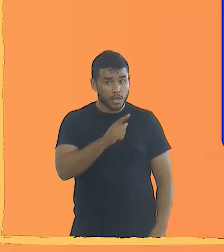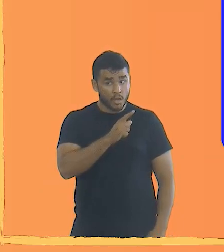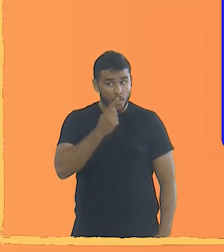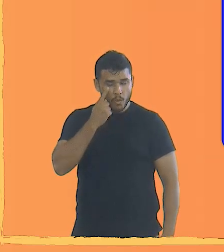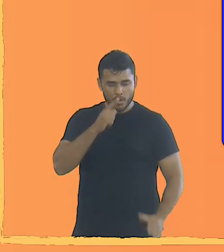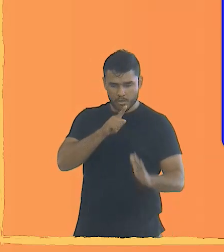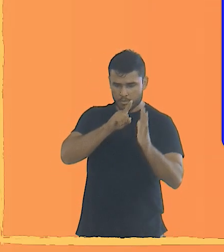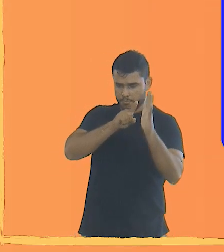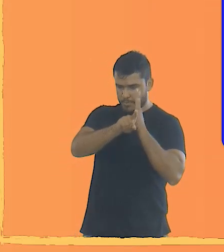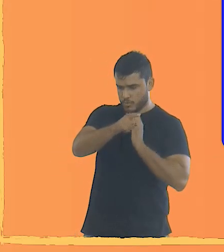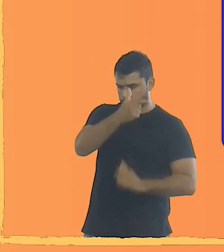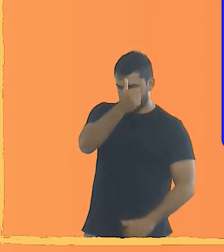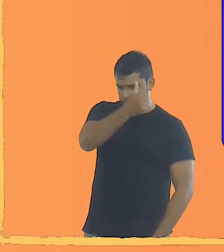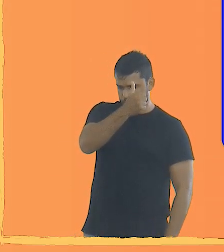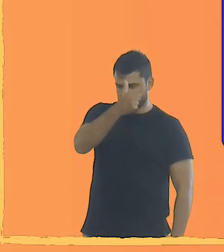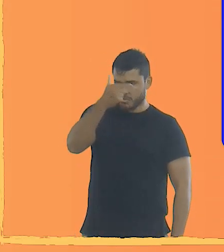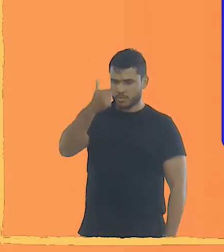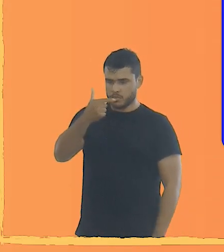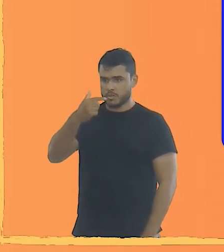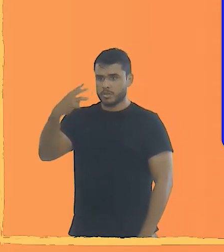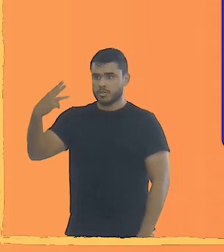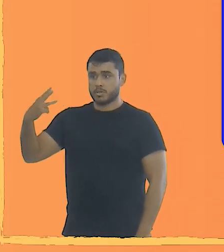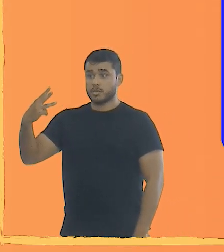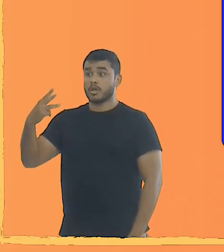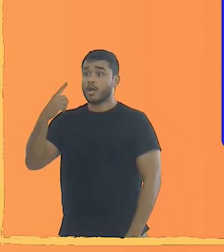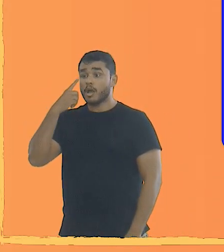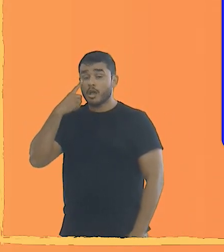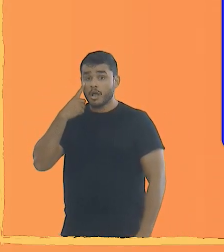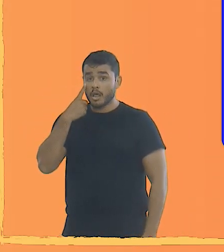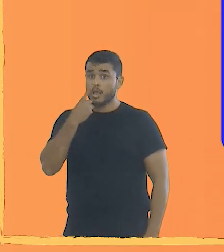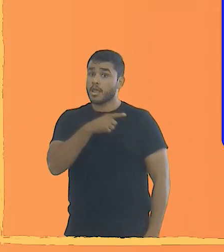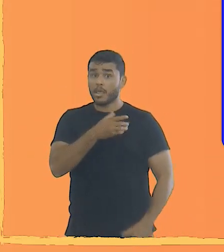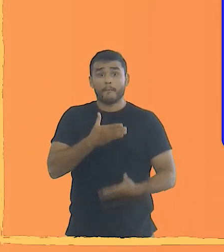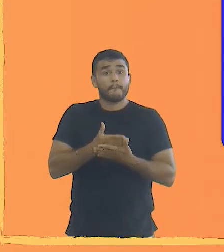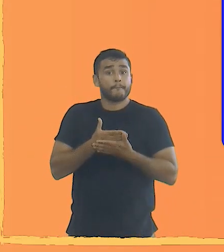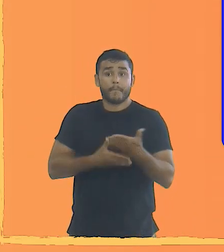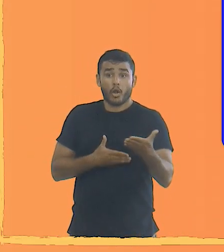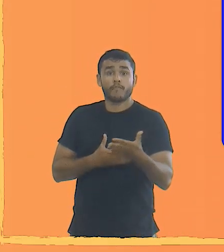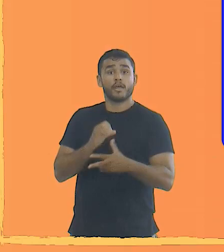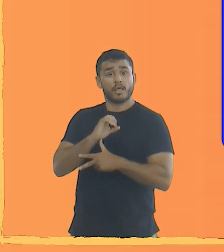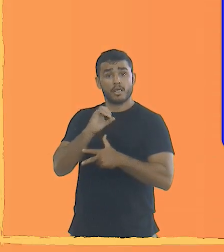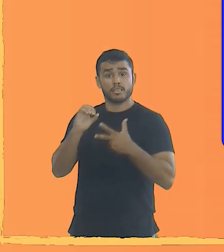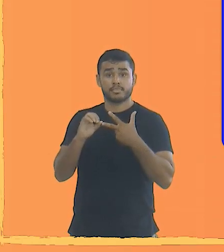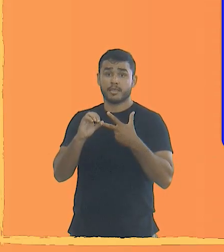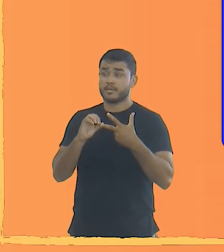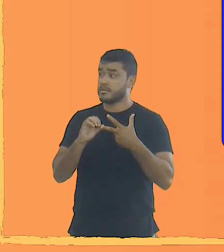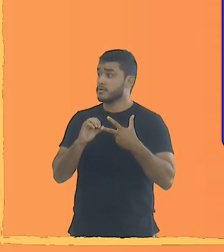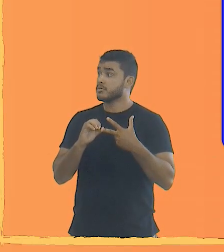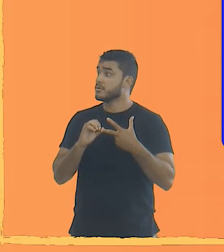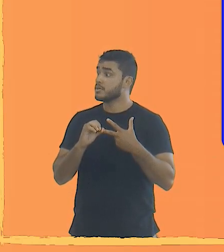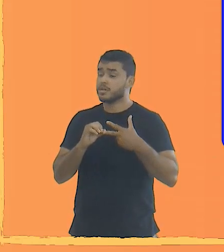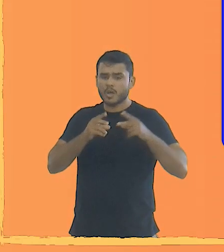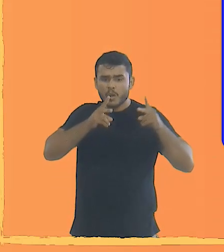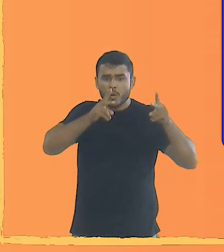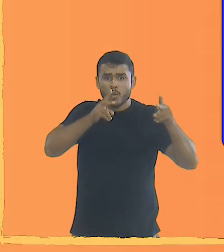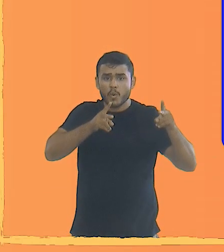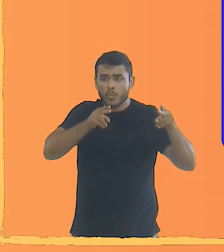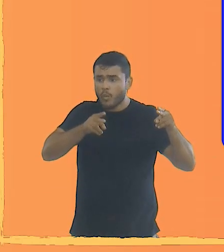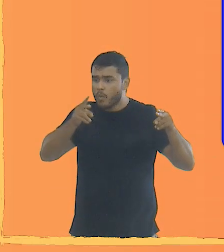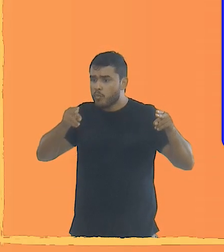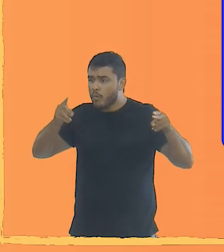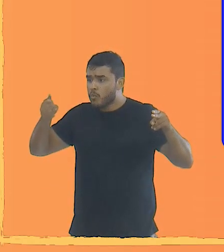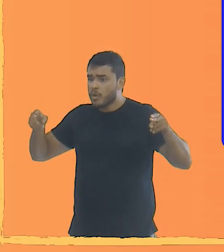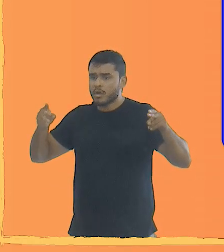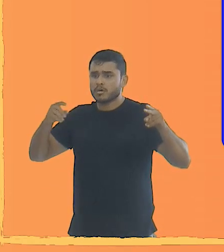3 questões. Todas elas foram cobradas na prova do Enem. E todas têm exatamente a mesma